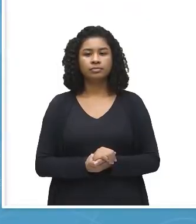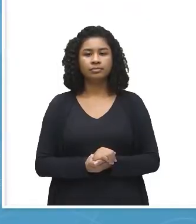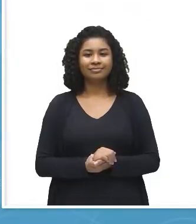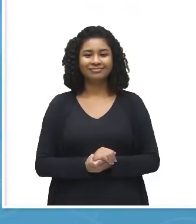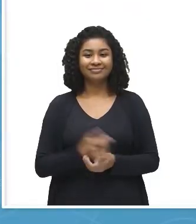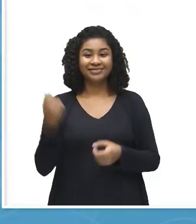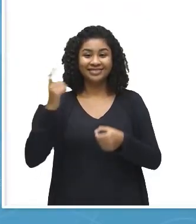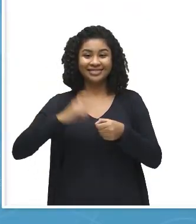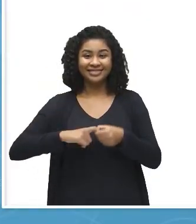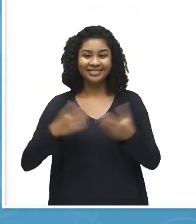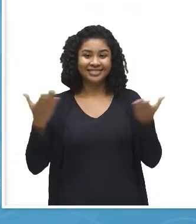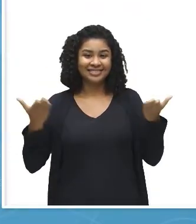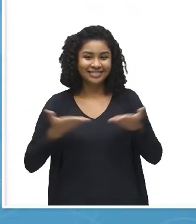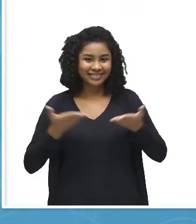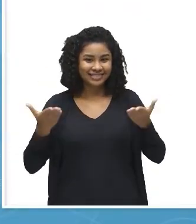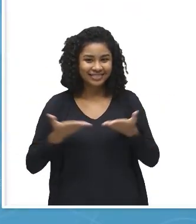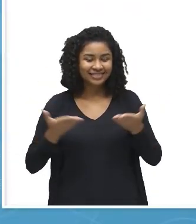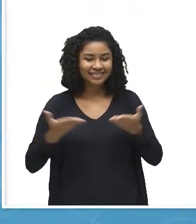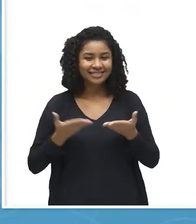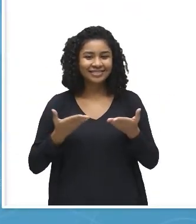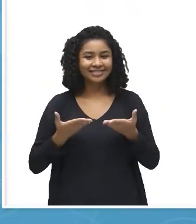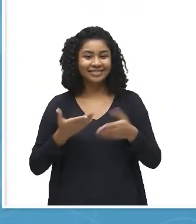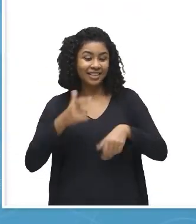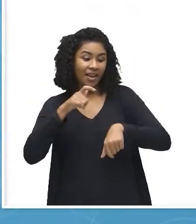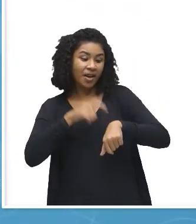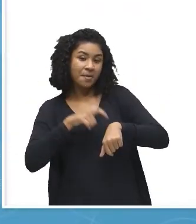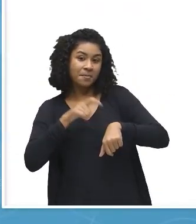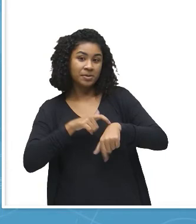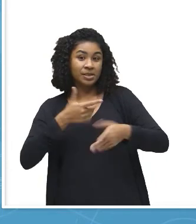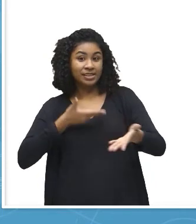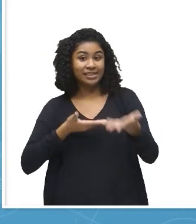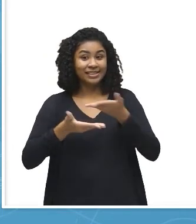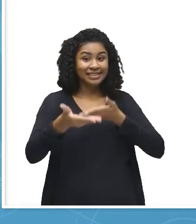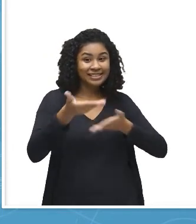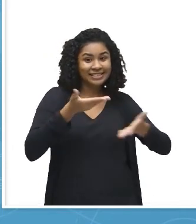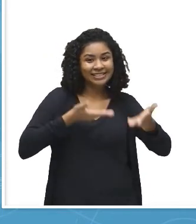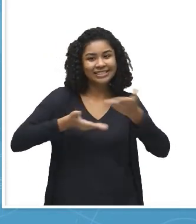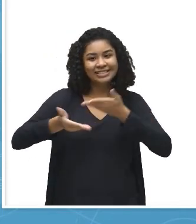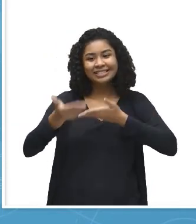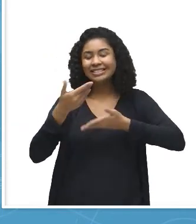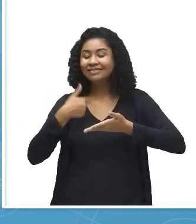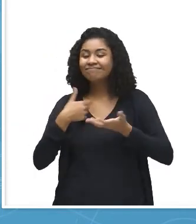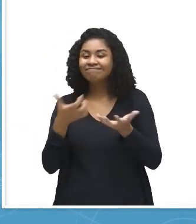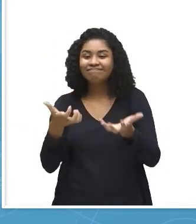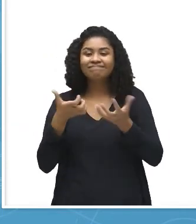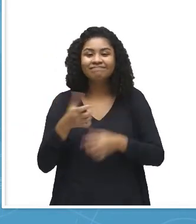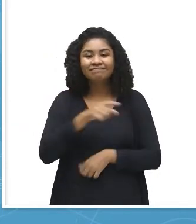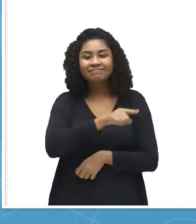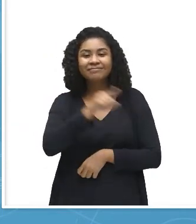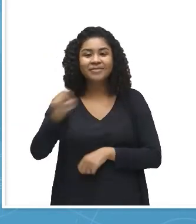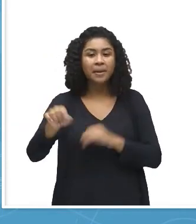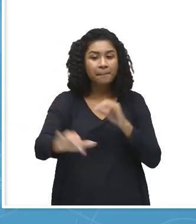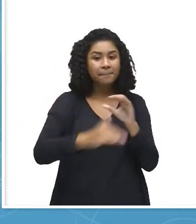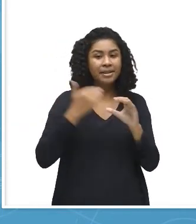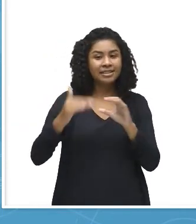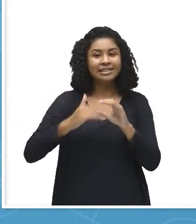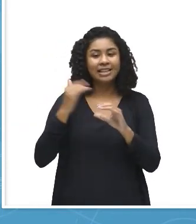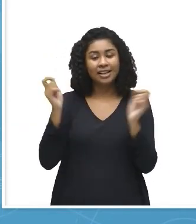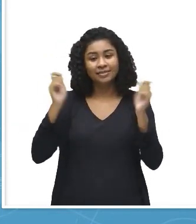Estamos de volta para o nosso momento de interatividade, onde eu gostaria muito da participação de vocês no nosso